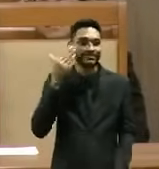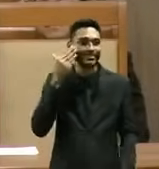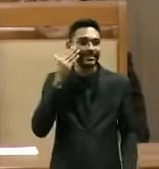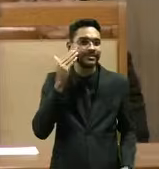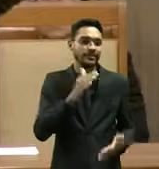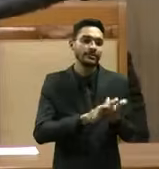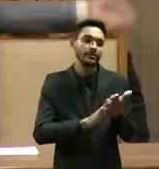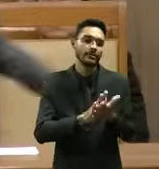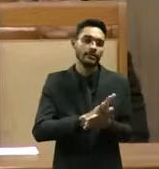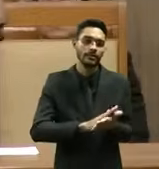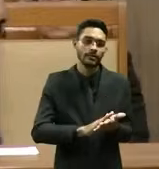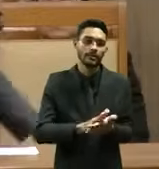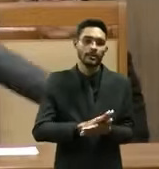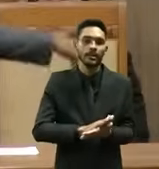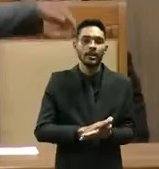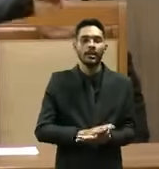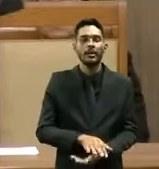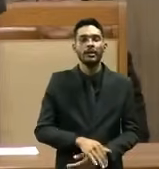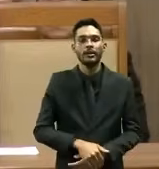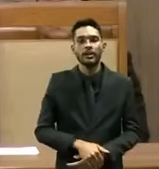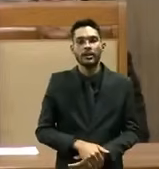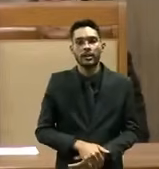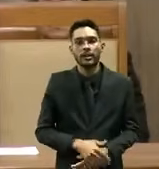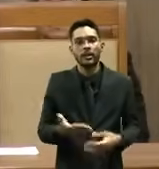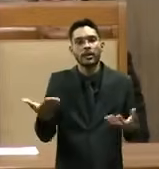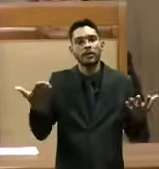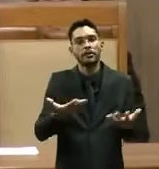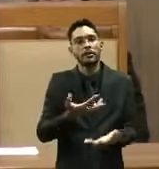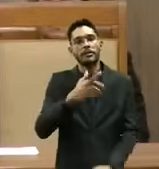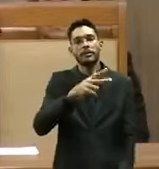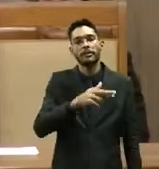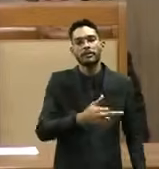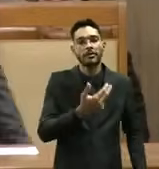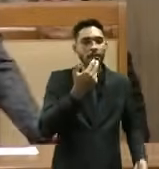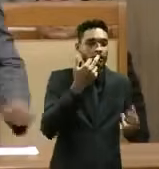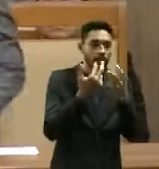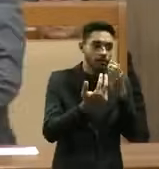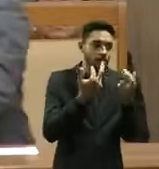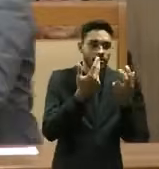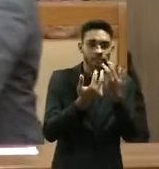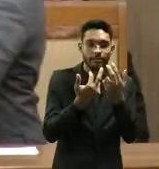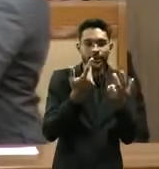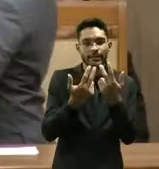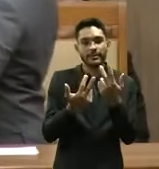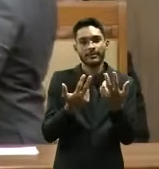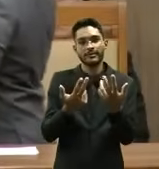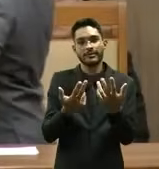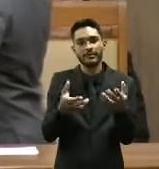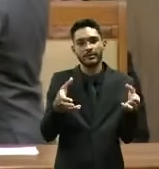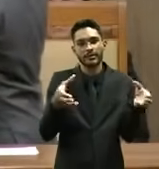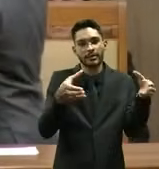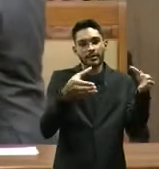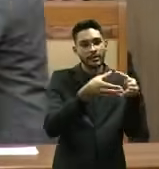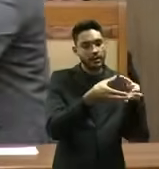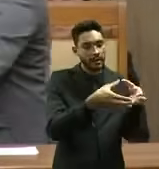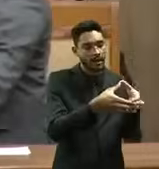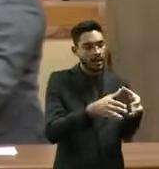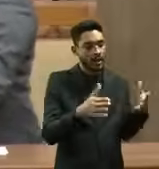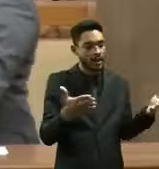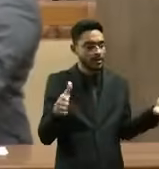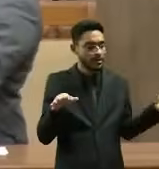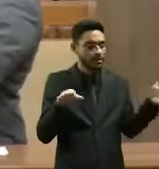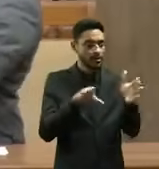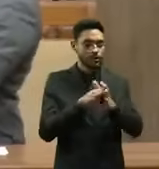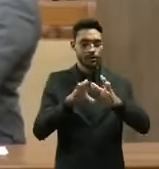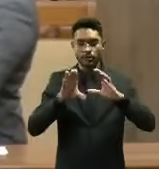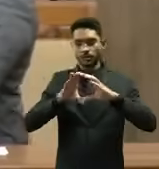jogo andando para cima e para baixo fuxicando na casa dos crentes é aí eu chego no Congresso aí lá vai eu